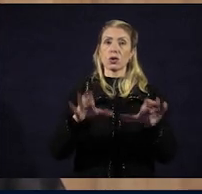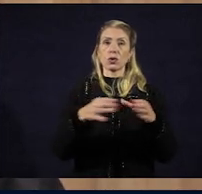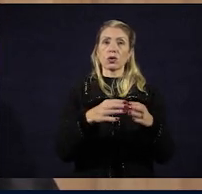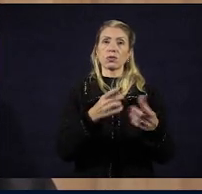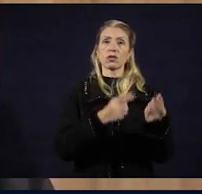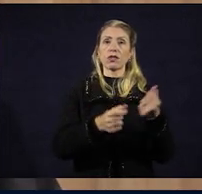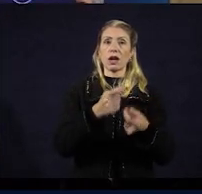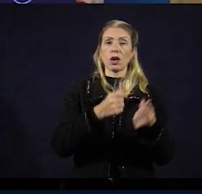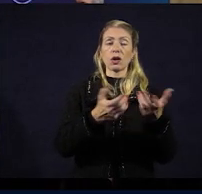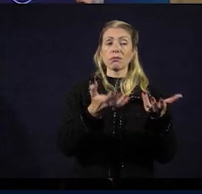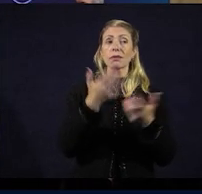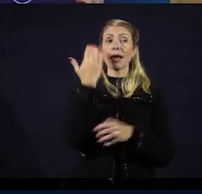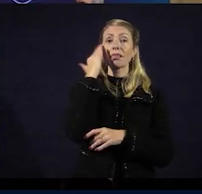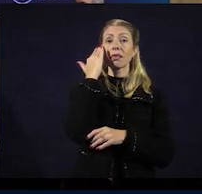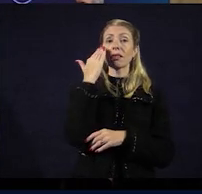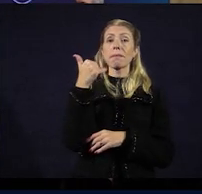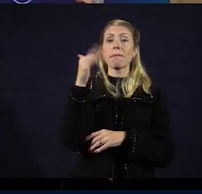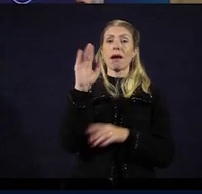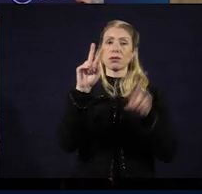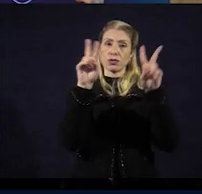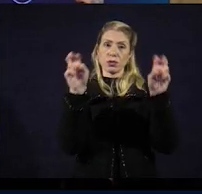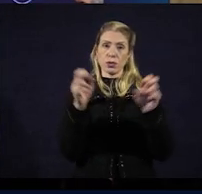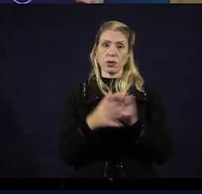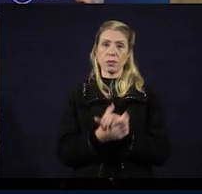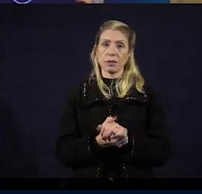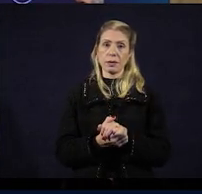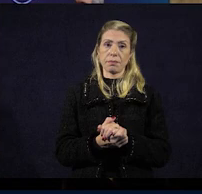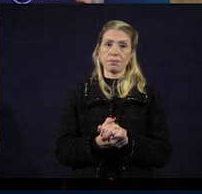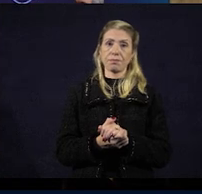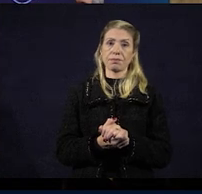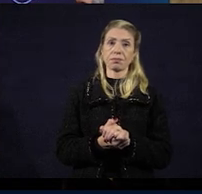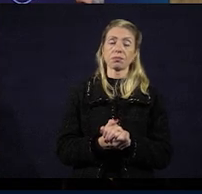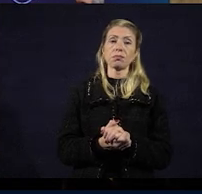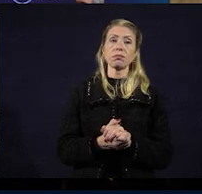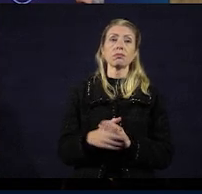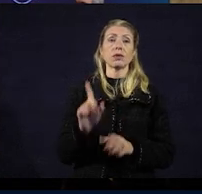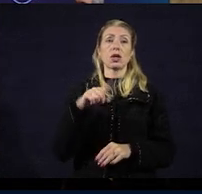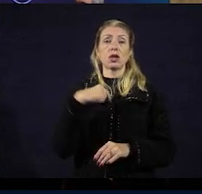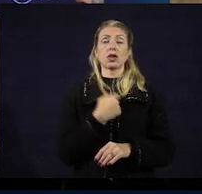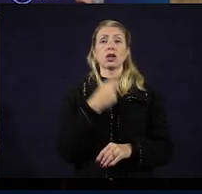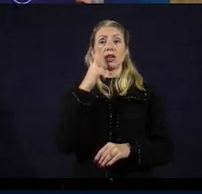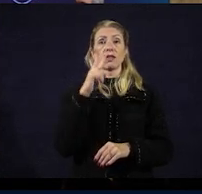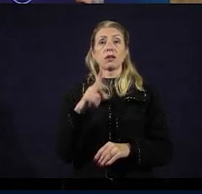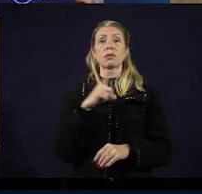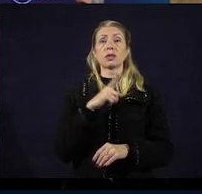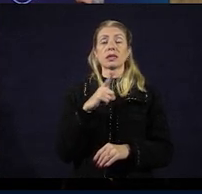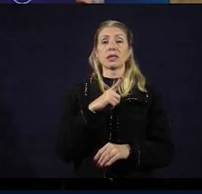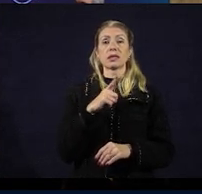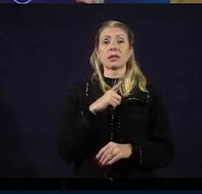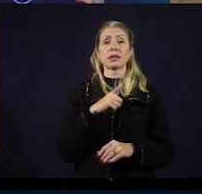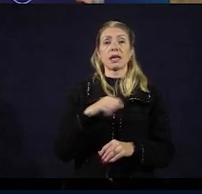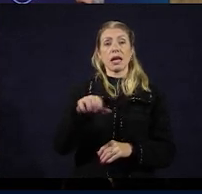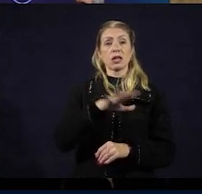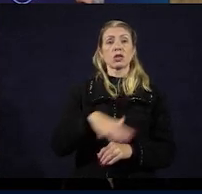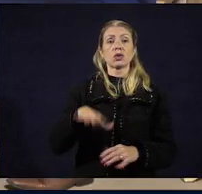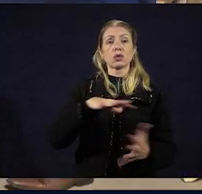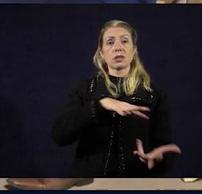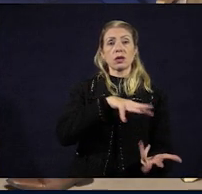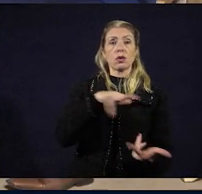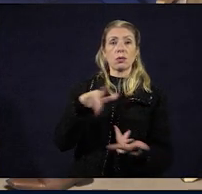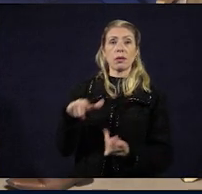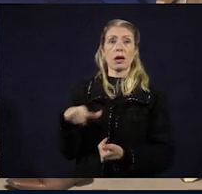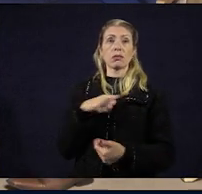é isso faz toda a diferença porque a gente vê que dentro da indústria global de Fundo de Investimento você tem